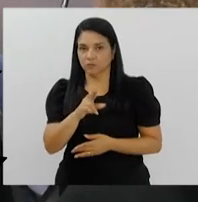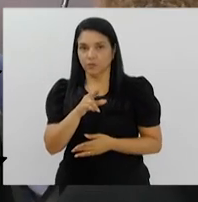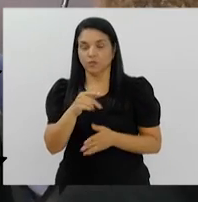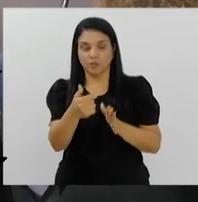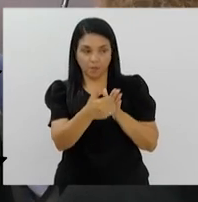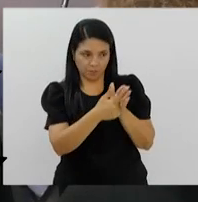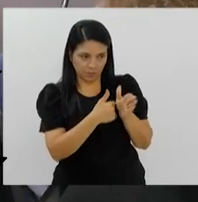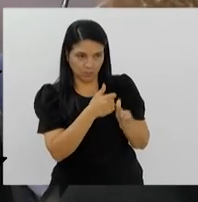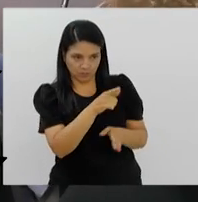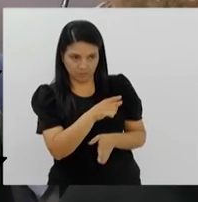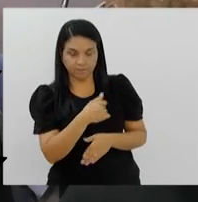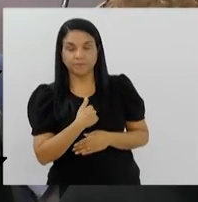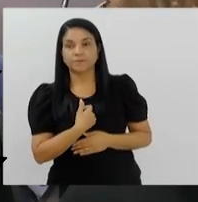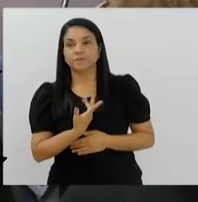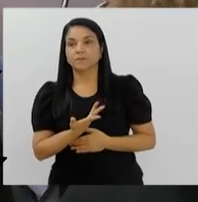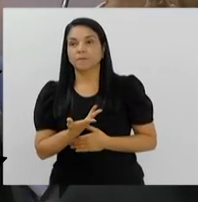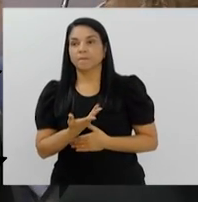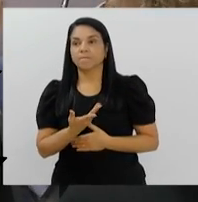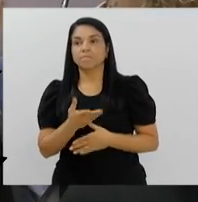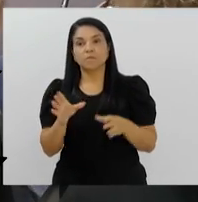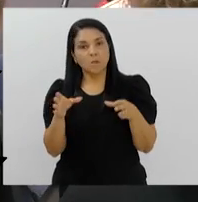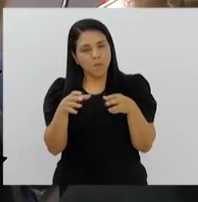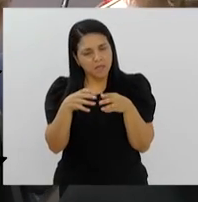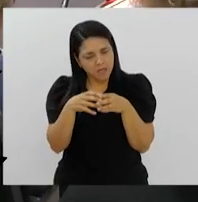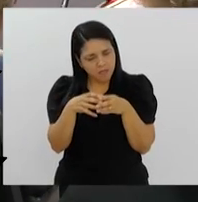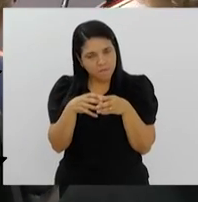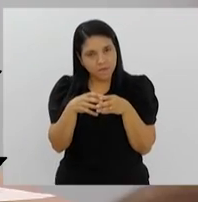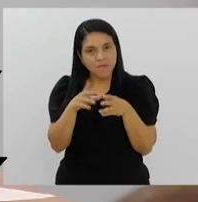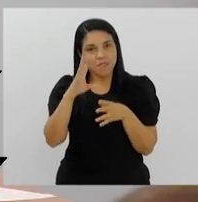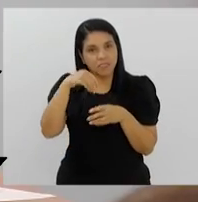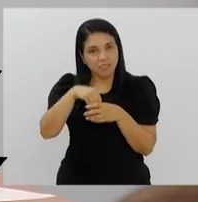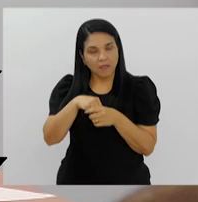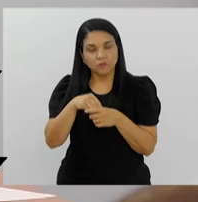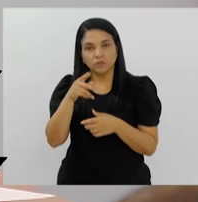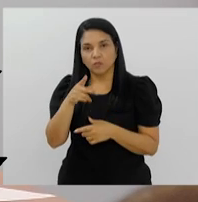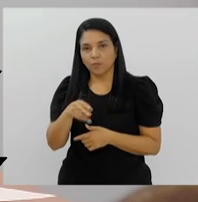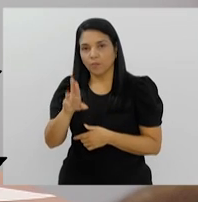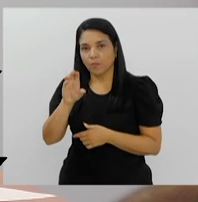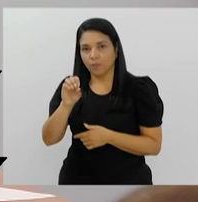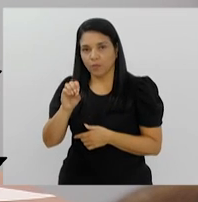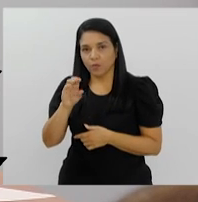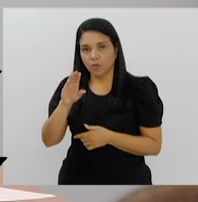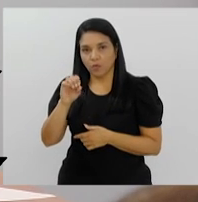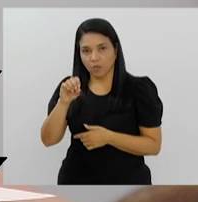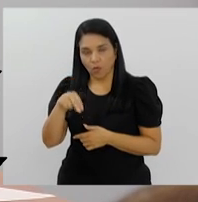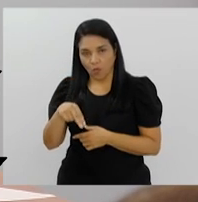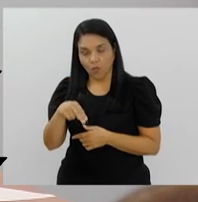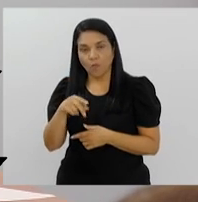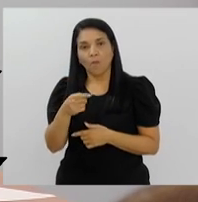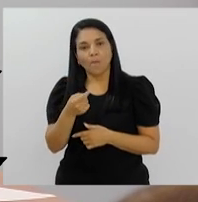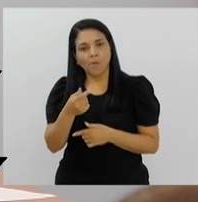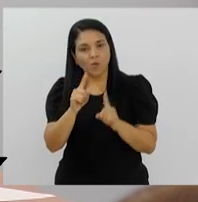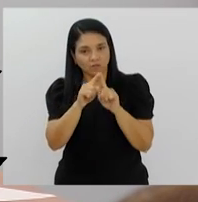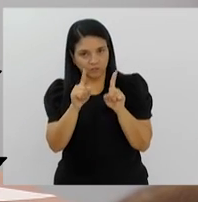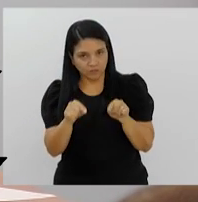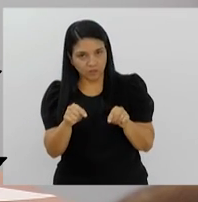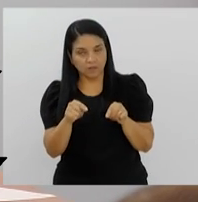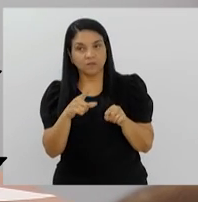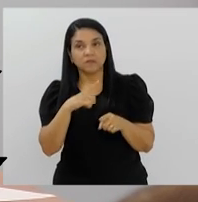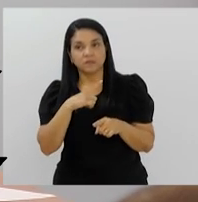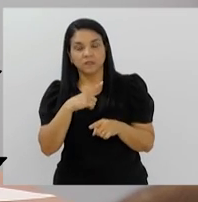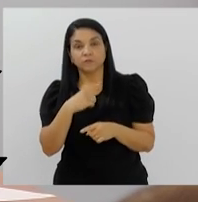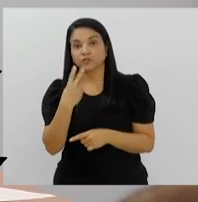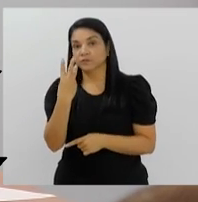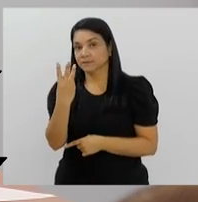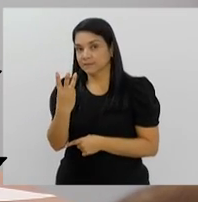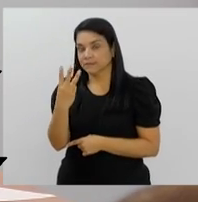pergunta eh nós temos uma equipe lá uma pequena equipe né prop tem poucos funcionários mas nós temos três